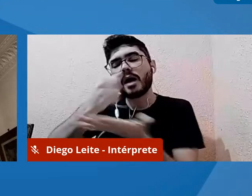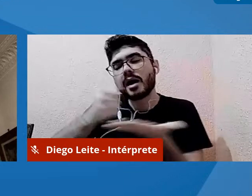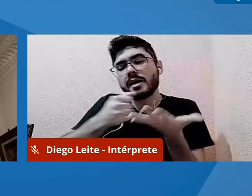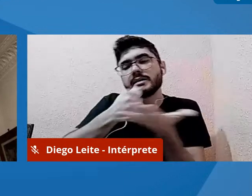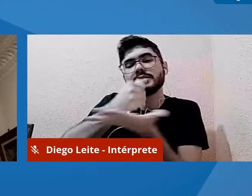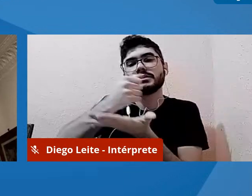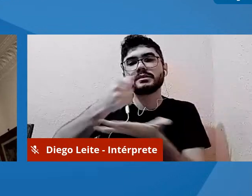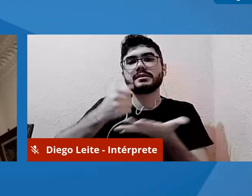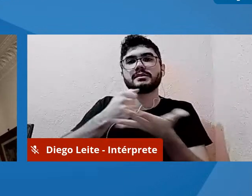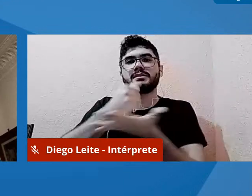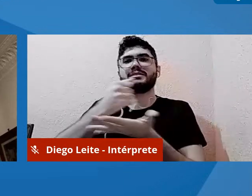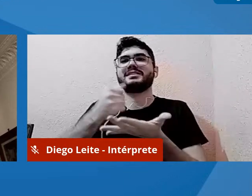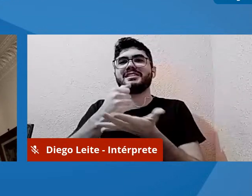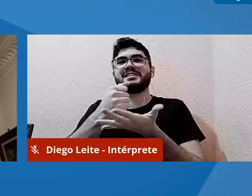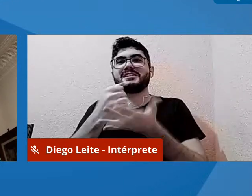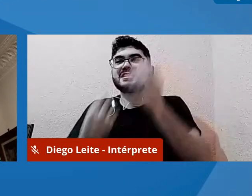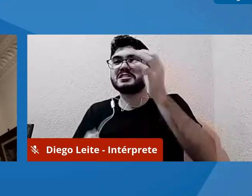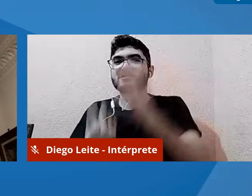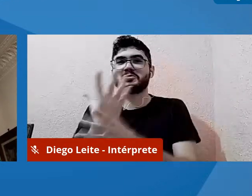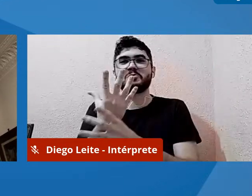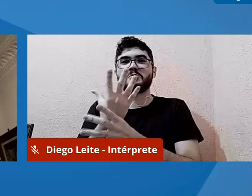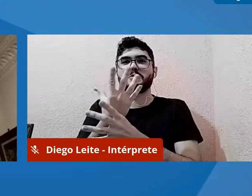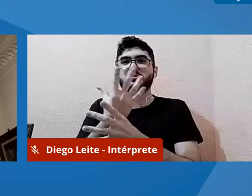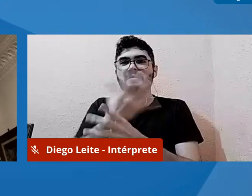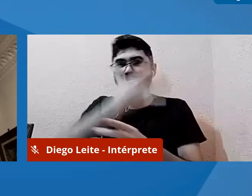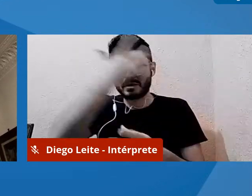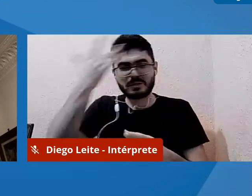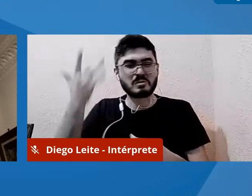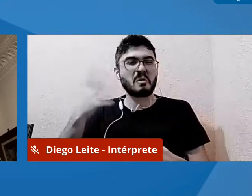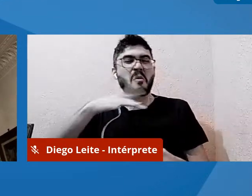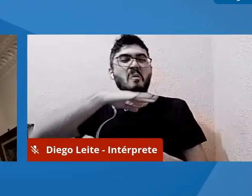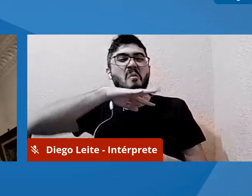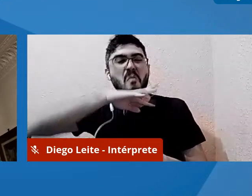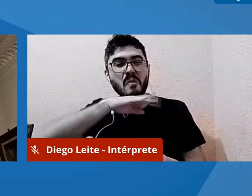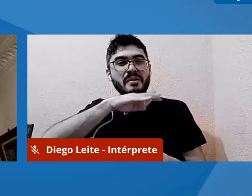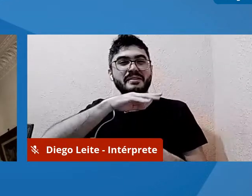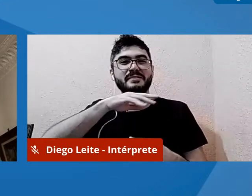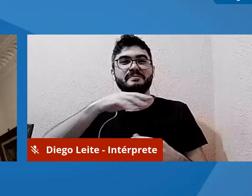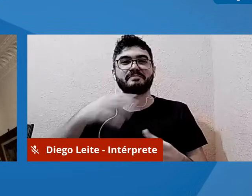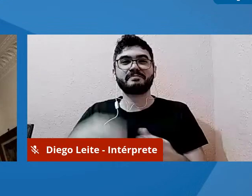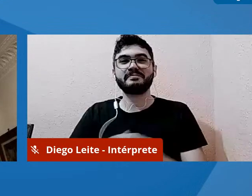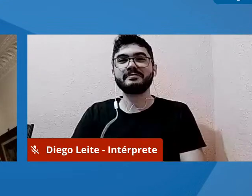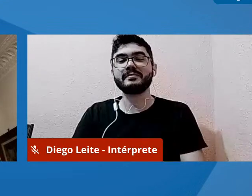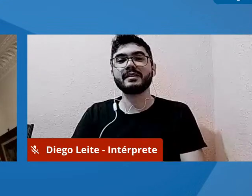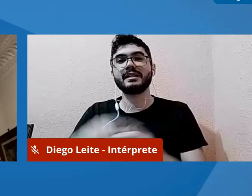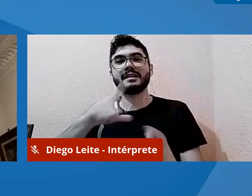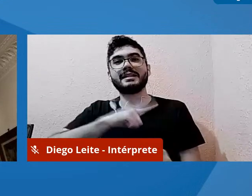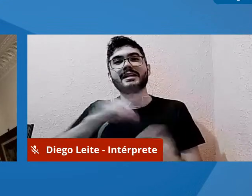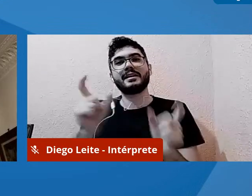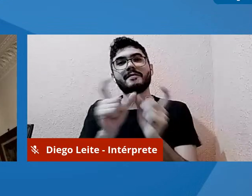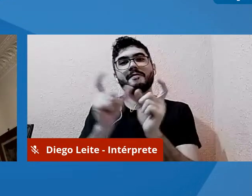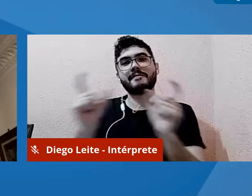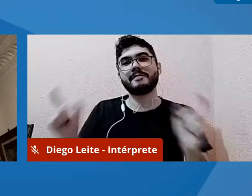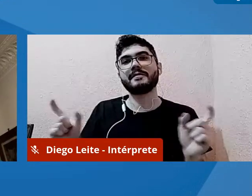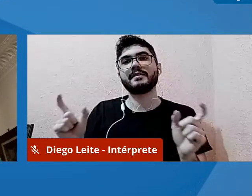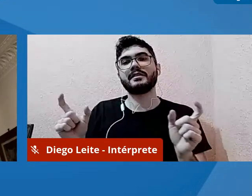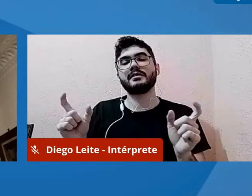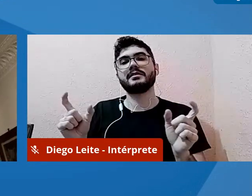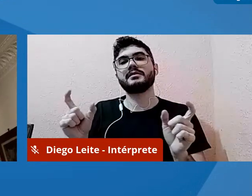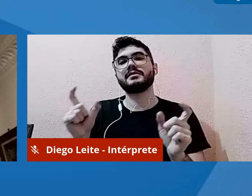esses monstros. Né? Então, tem uma frase do filósofo da Escola de